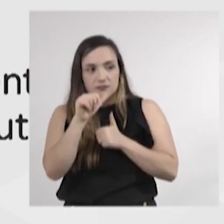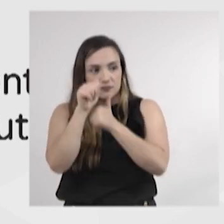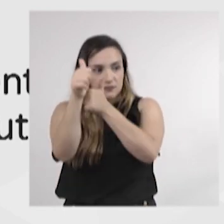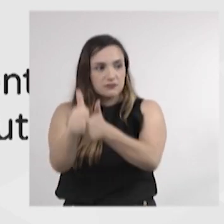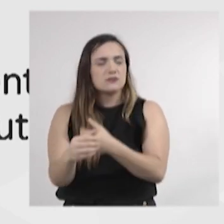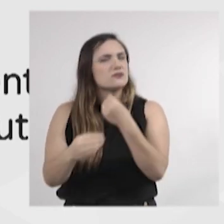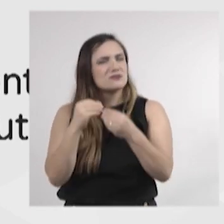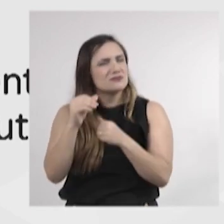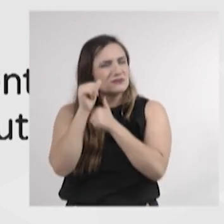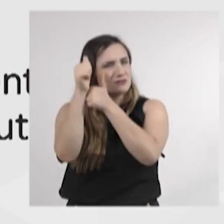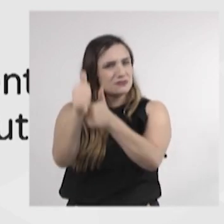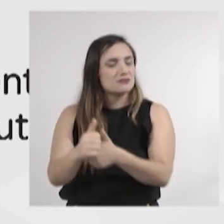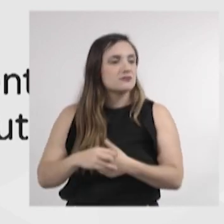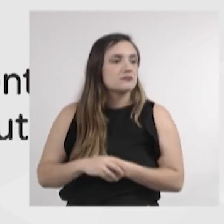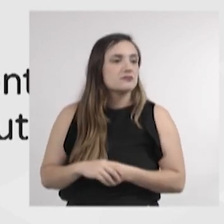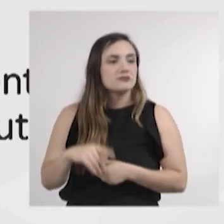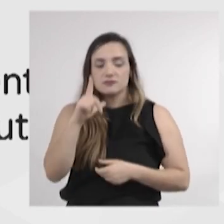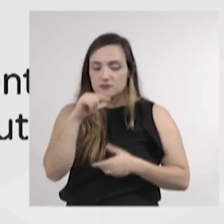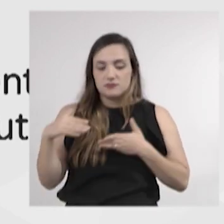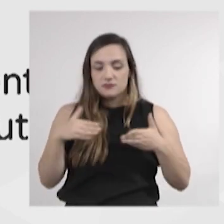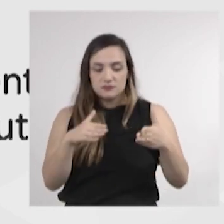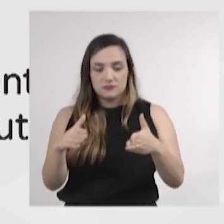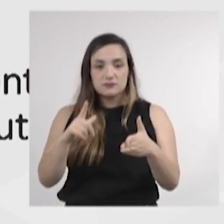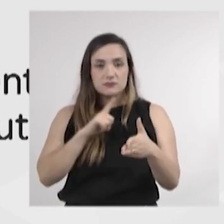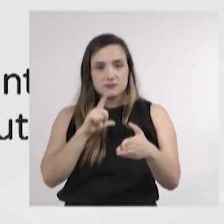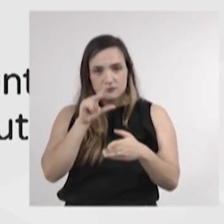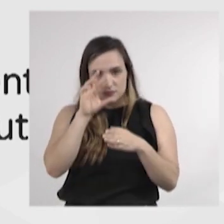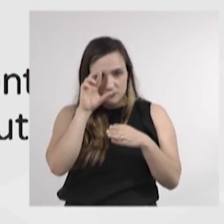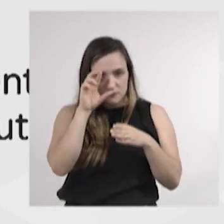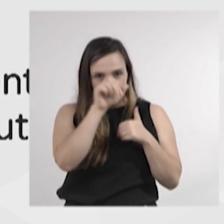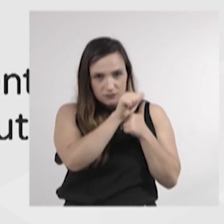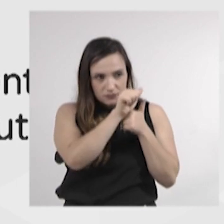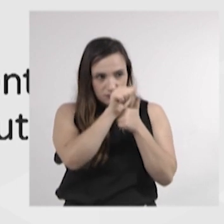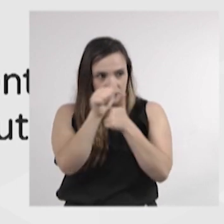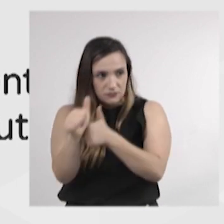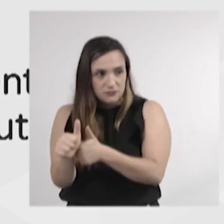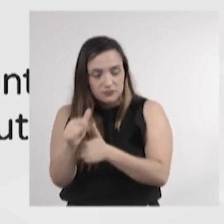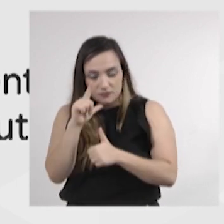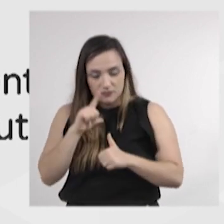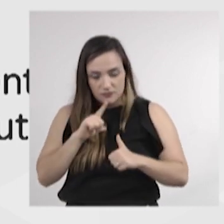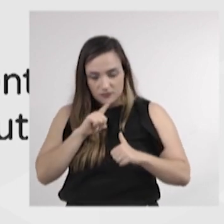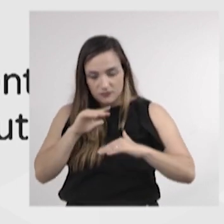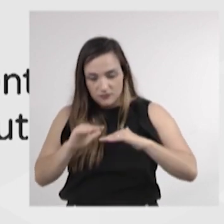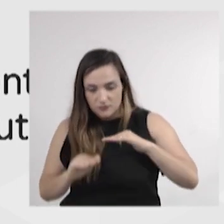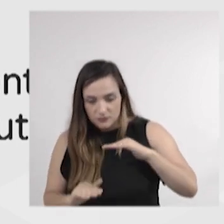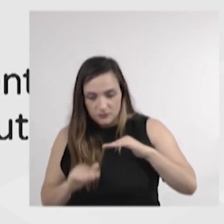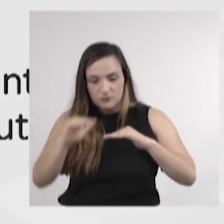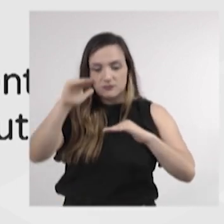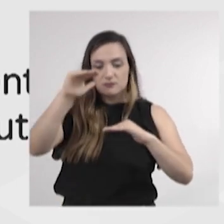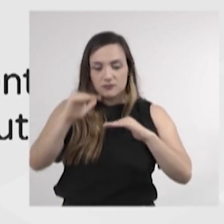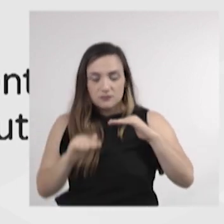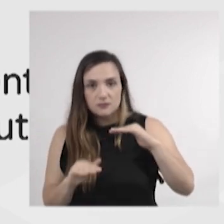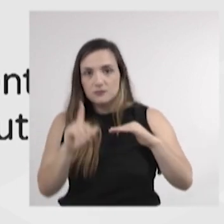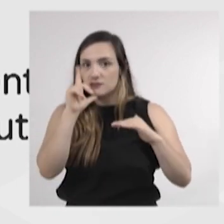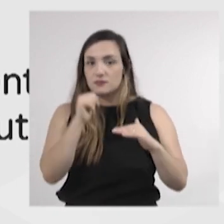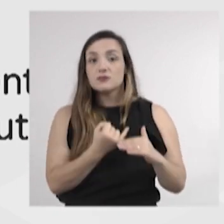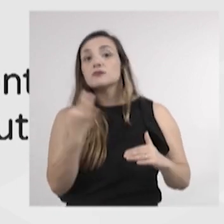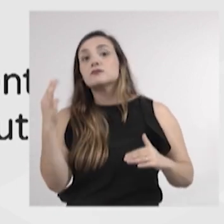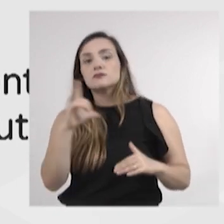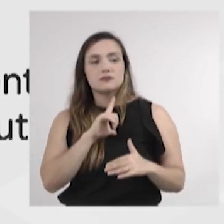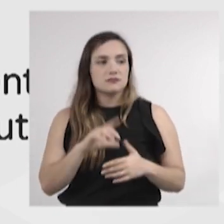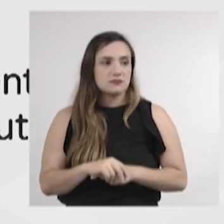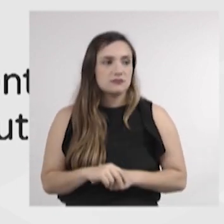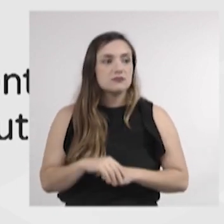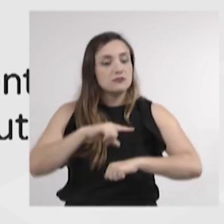Como nós monitoramos isso? Nos rios que nós temos monitoramento, nós temos ali sensores de nível d'água e temos turbidímetros. Então, de hora em hora, nós sabemos o